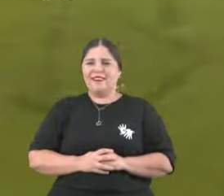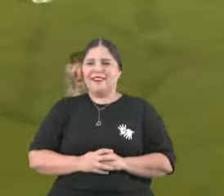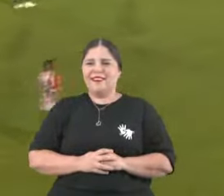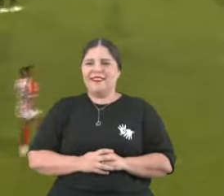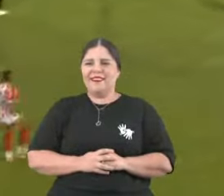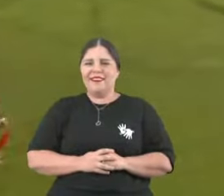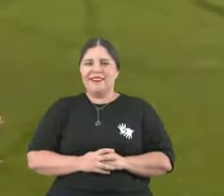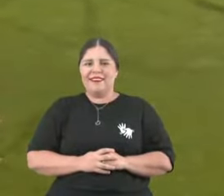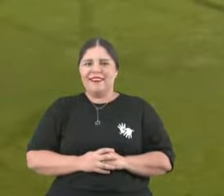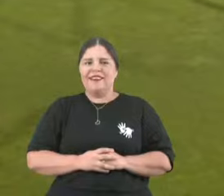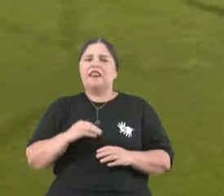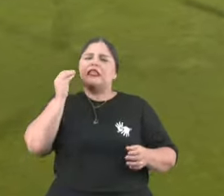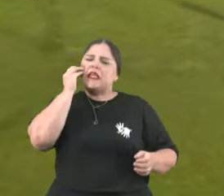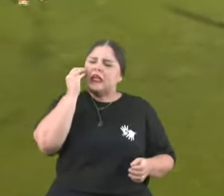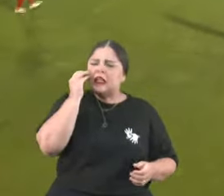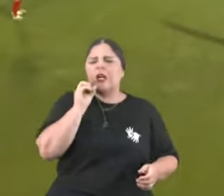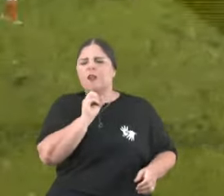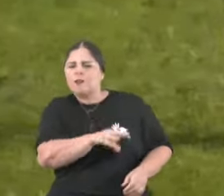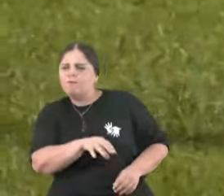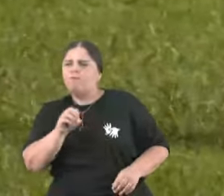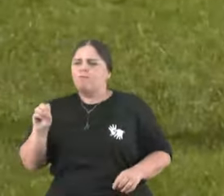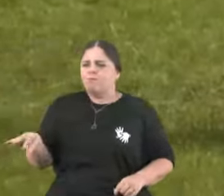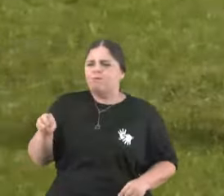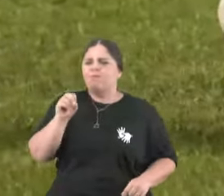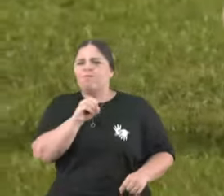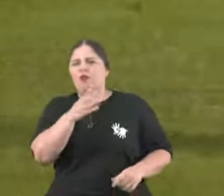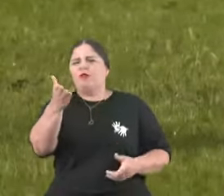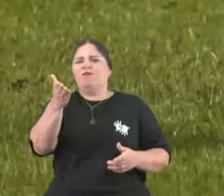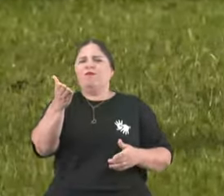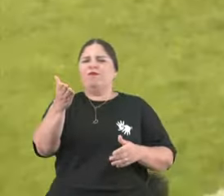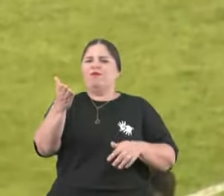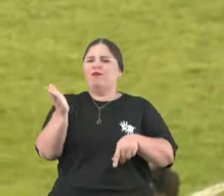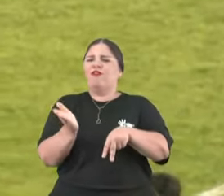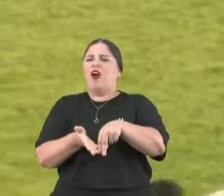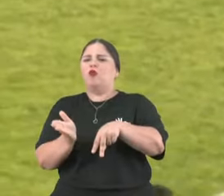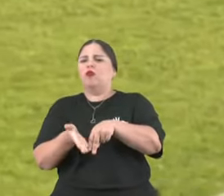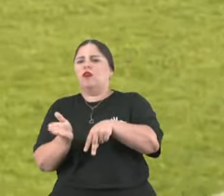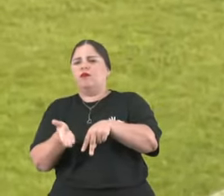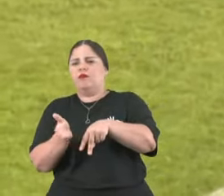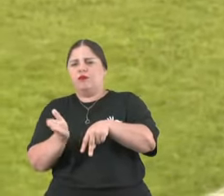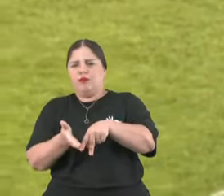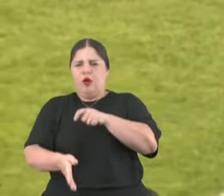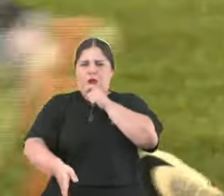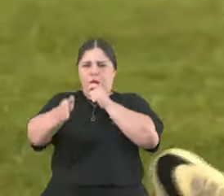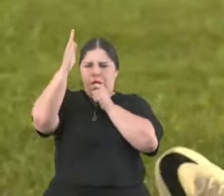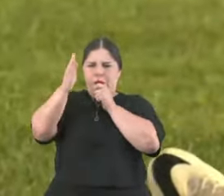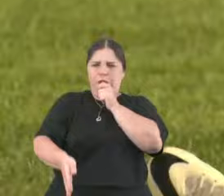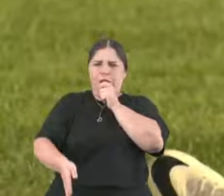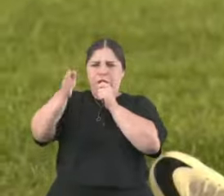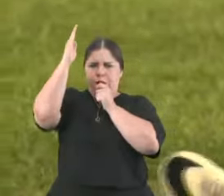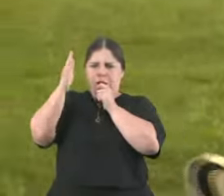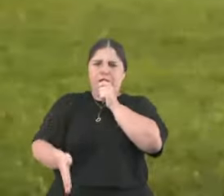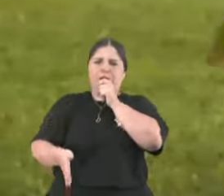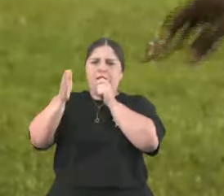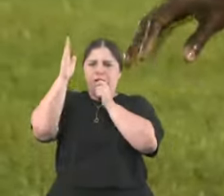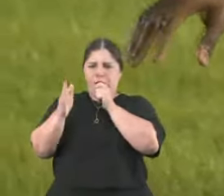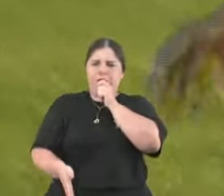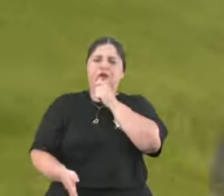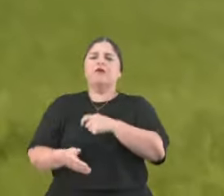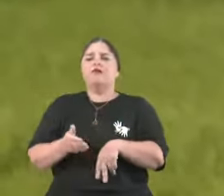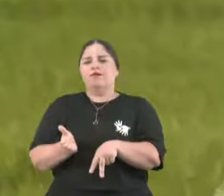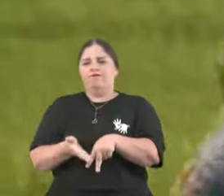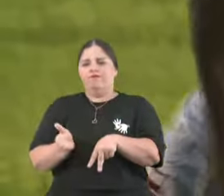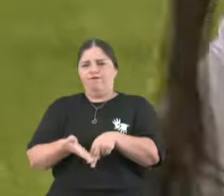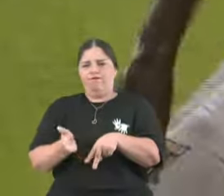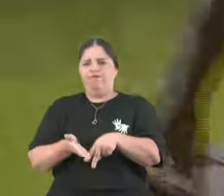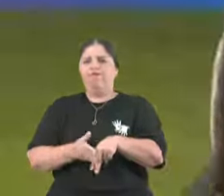Quem está em São Paulo acompanhando o CRB na torcida pelo Galo é a colega Larissa Gomes. Larissa e o Roberto assistindo ao jogo.